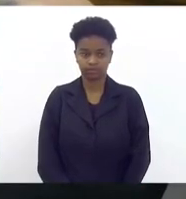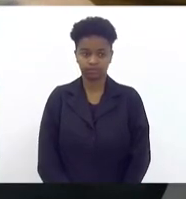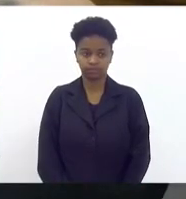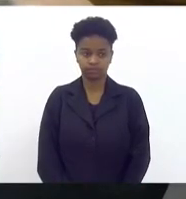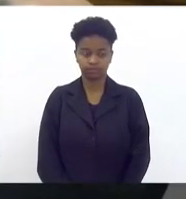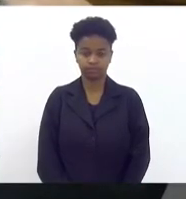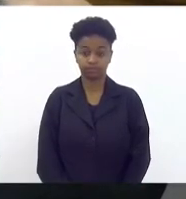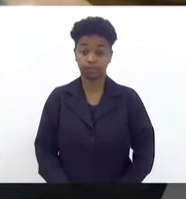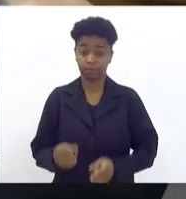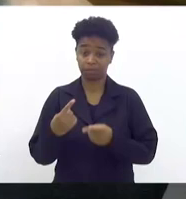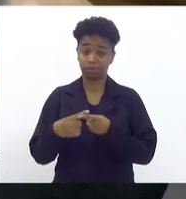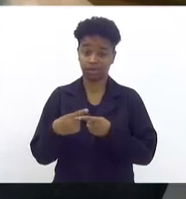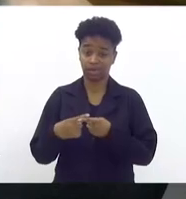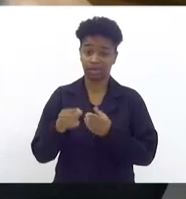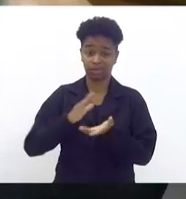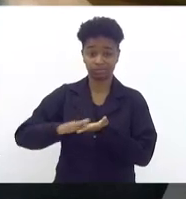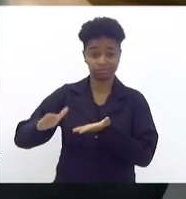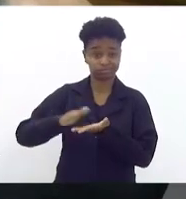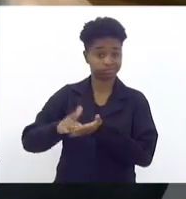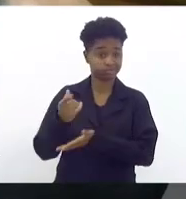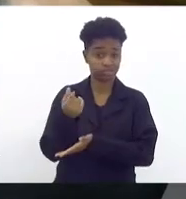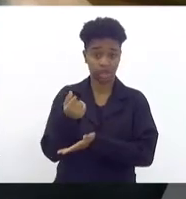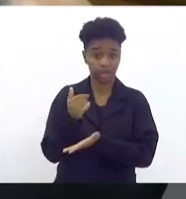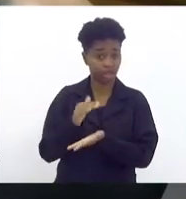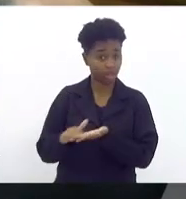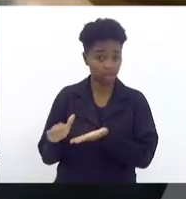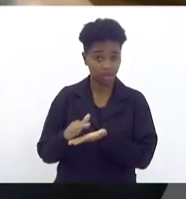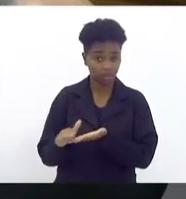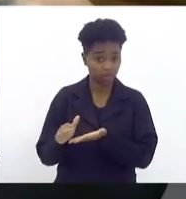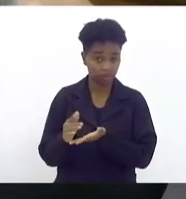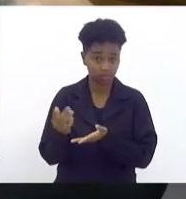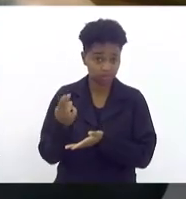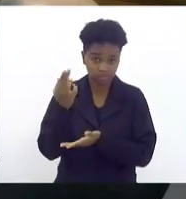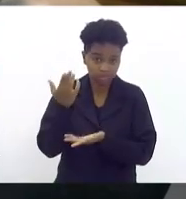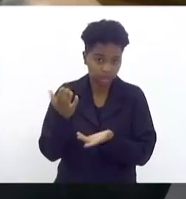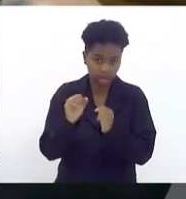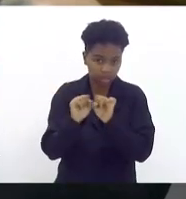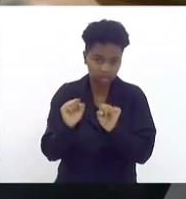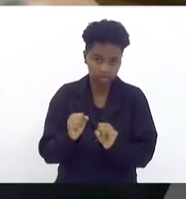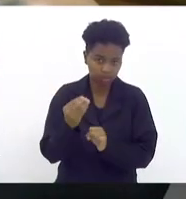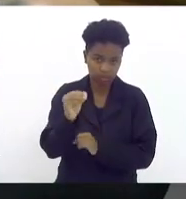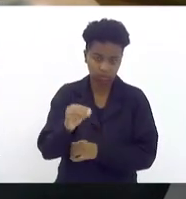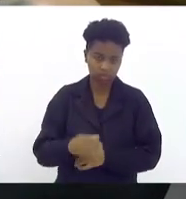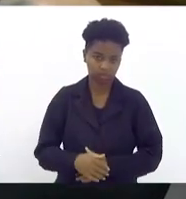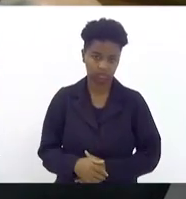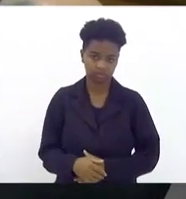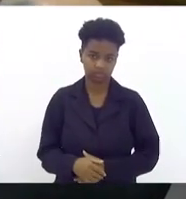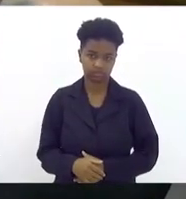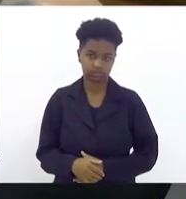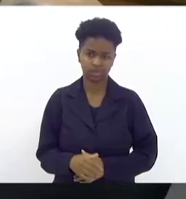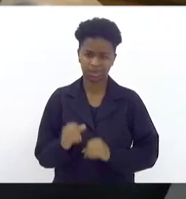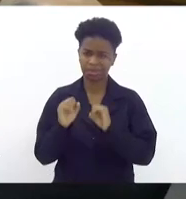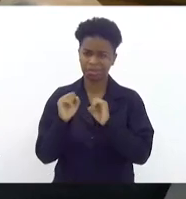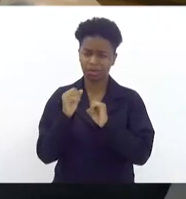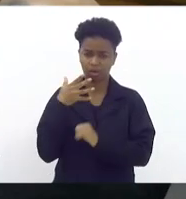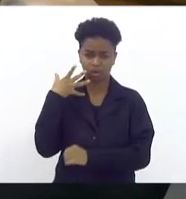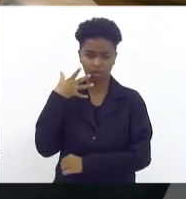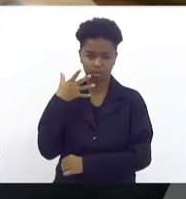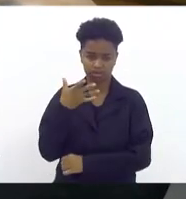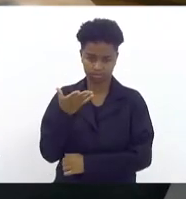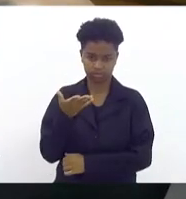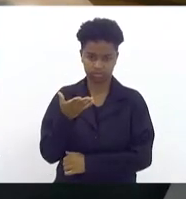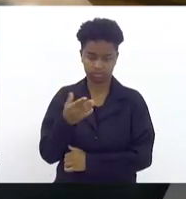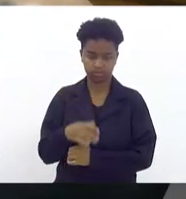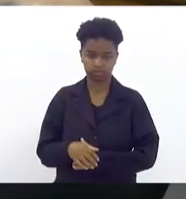Até porque isso tem um custo, doutor Serginho. Tem um custo para implantar esse sistema também. Eu queria... Me permite, antes, Vossa Excelência... Eu